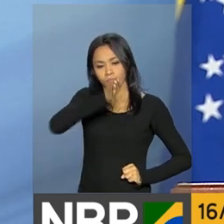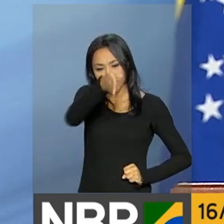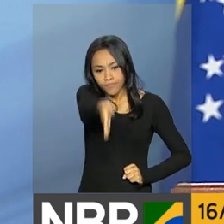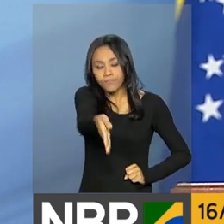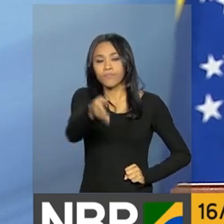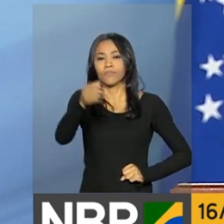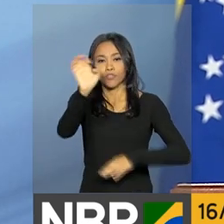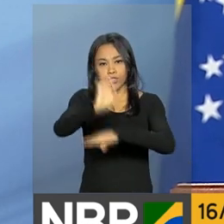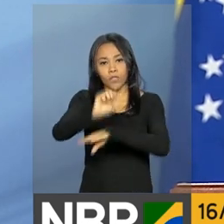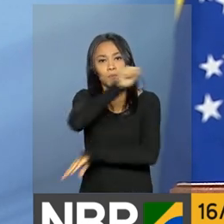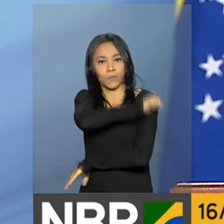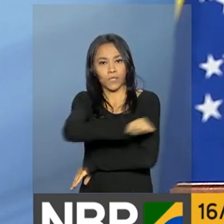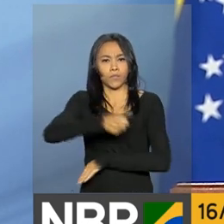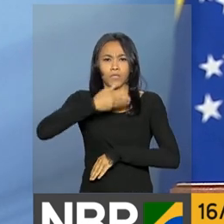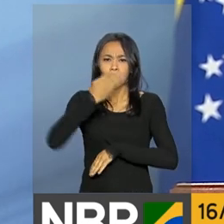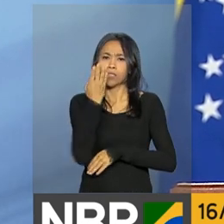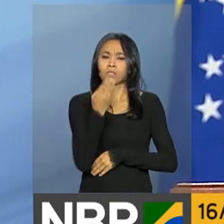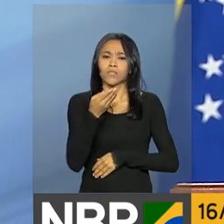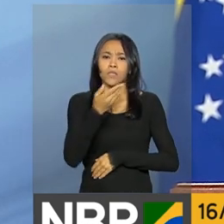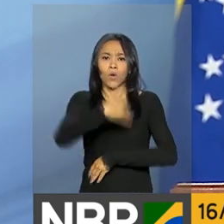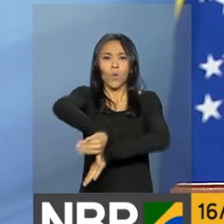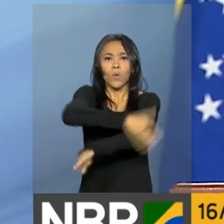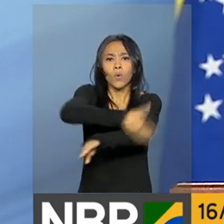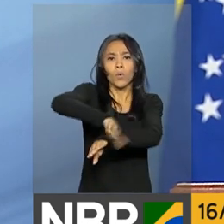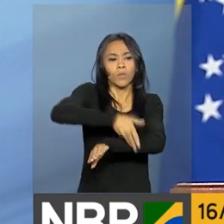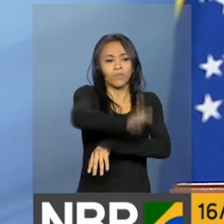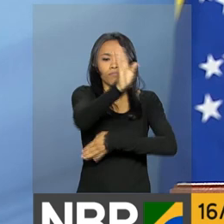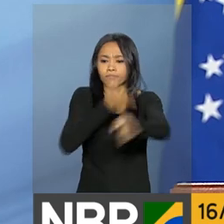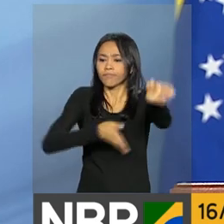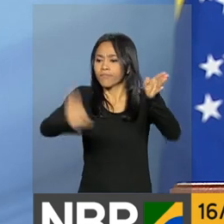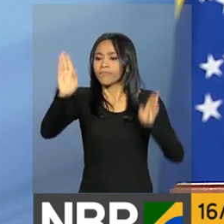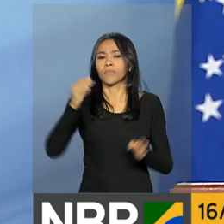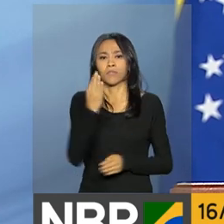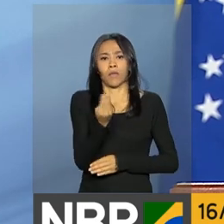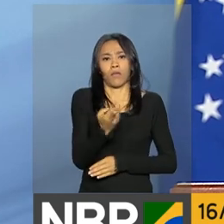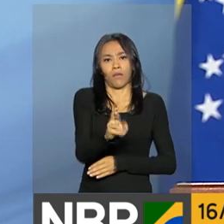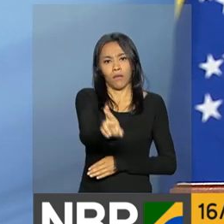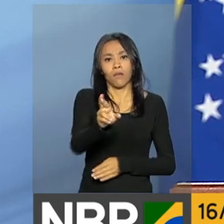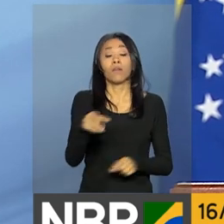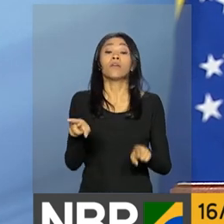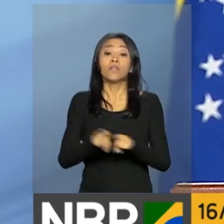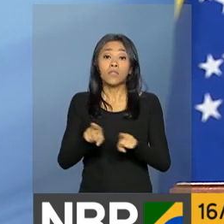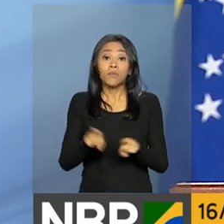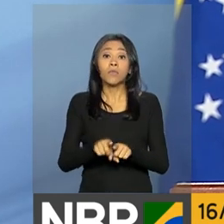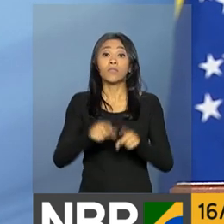avenidas, nas comunidades. E unidas,